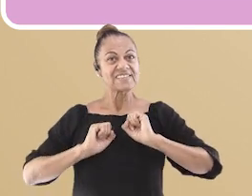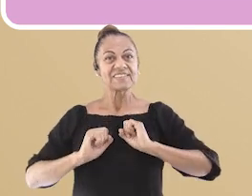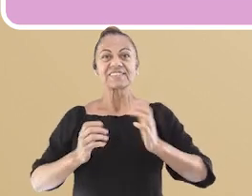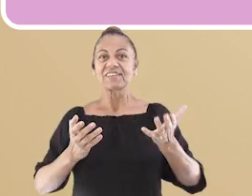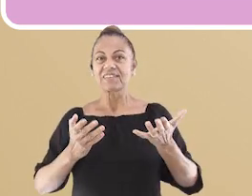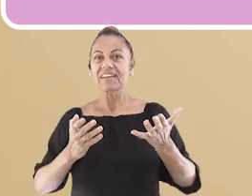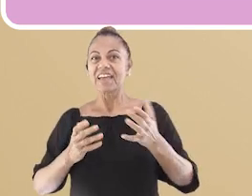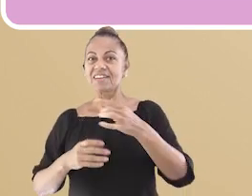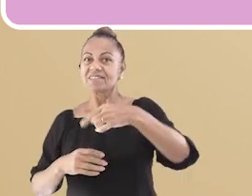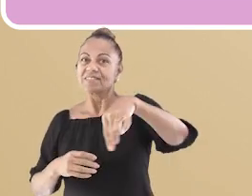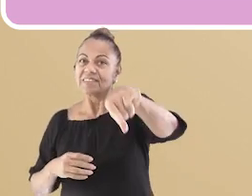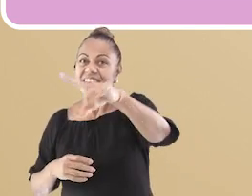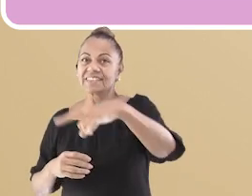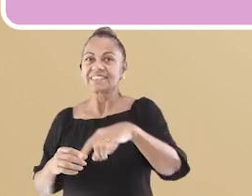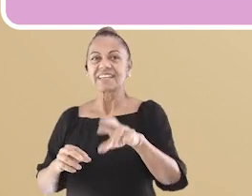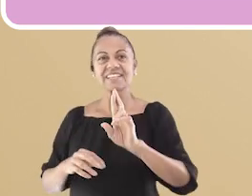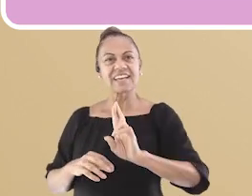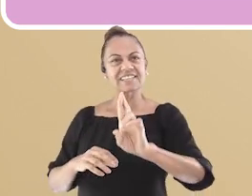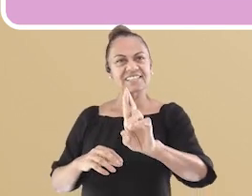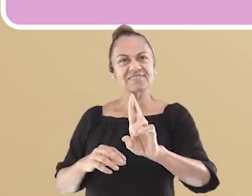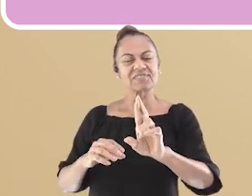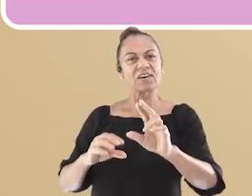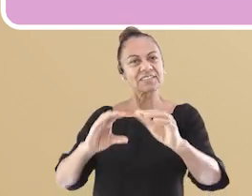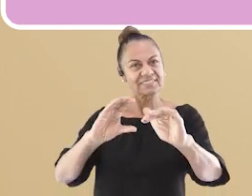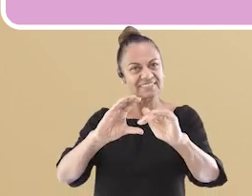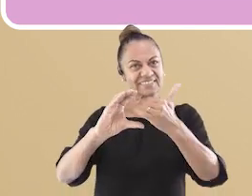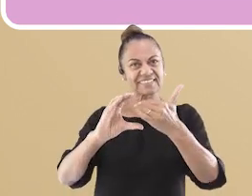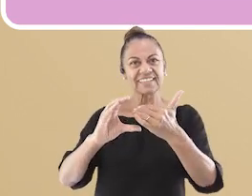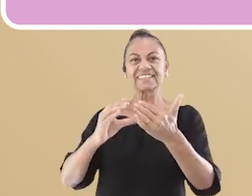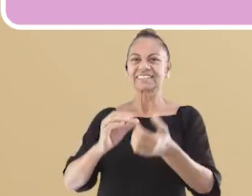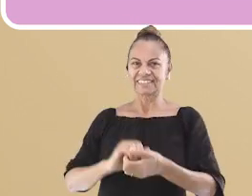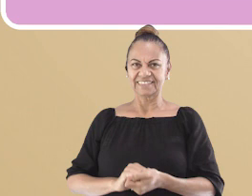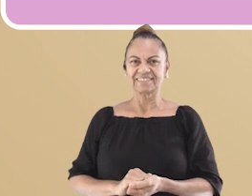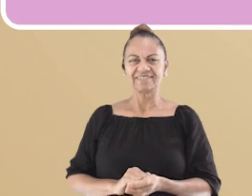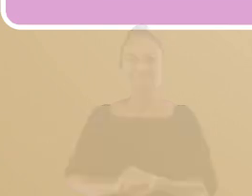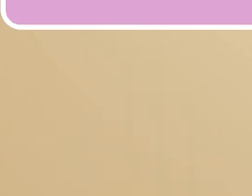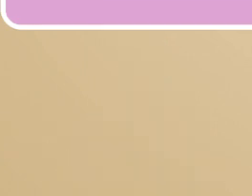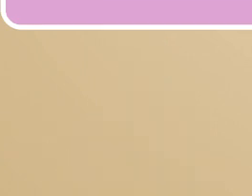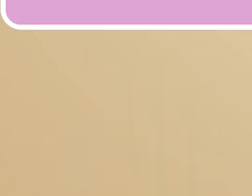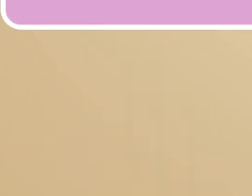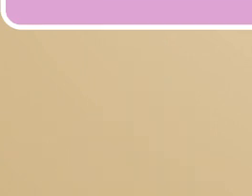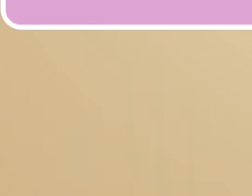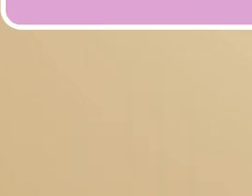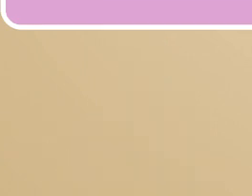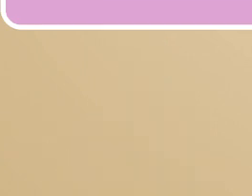sociedade? Estou ansioso para ver as respostas de vocês.